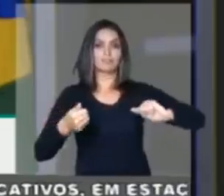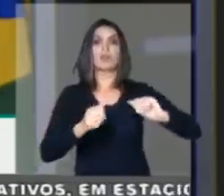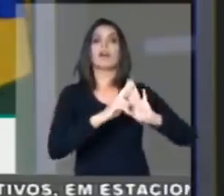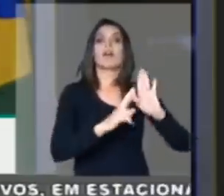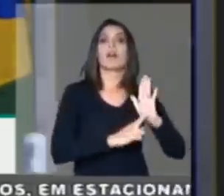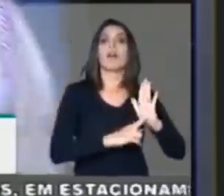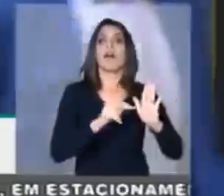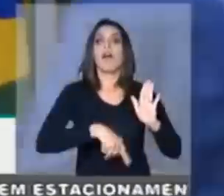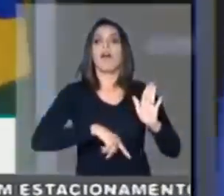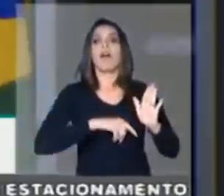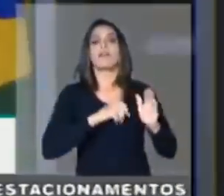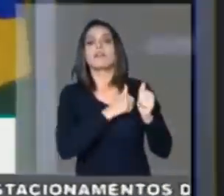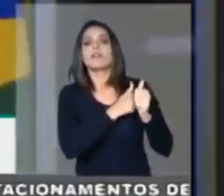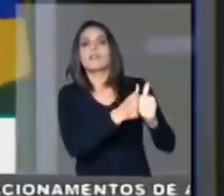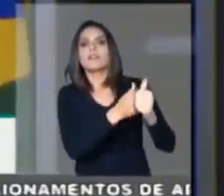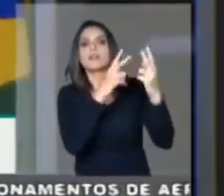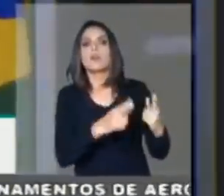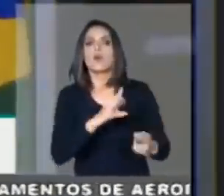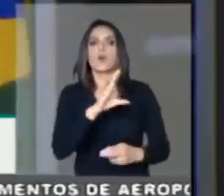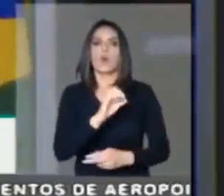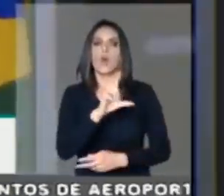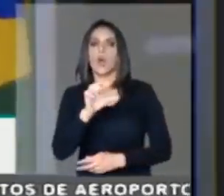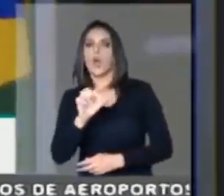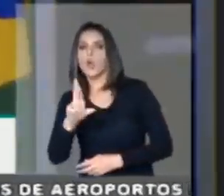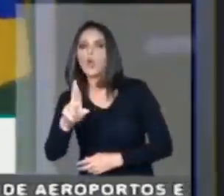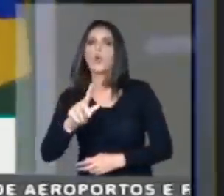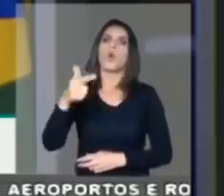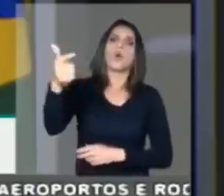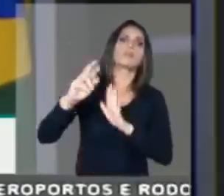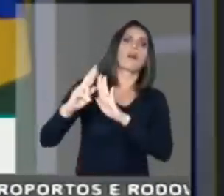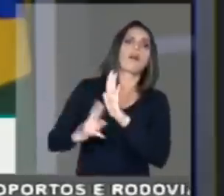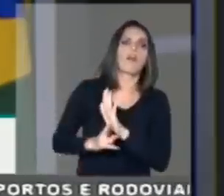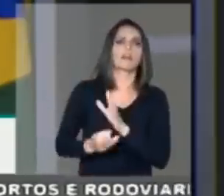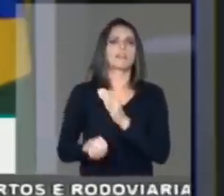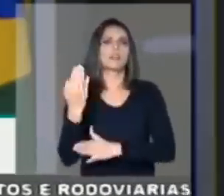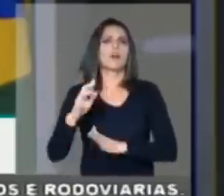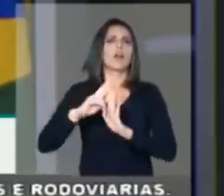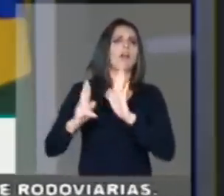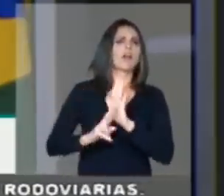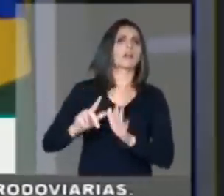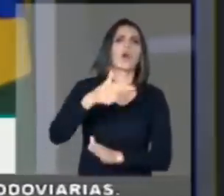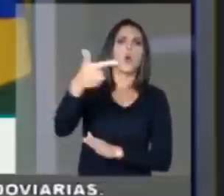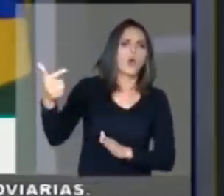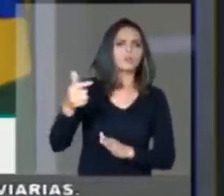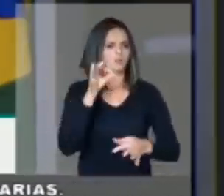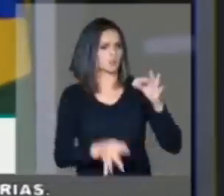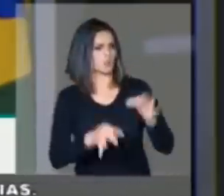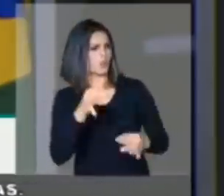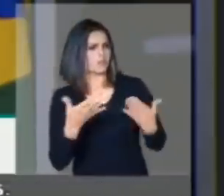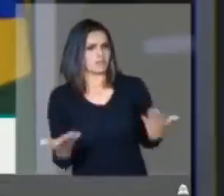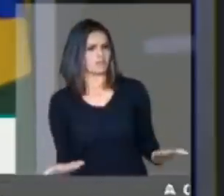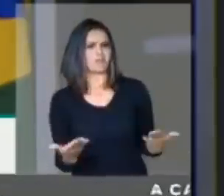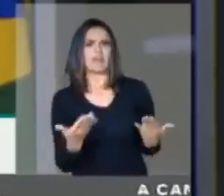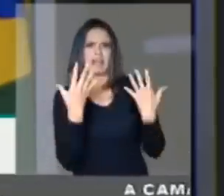deveria ser aquele seguido à época do ex-presidente Collor, se deveria ser outro rito, criando um novo rito, dando poderes para julgamento